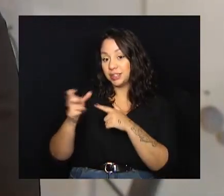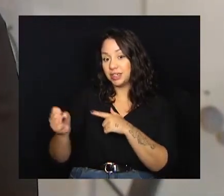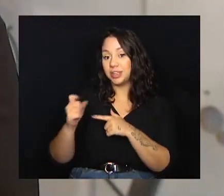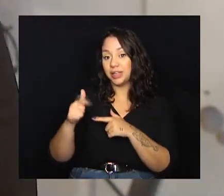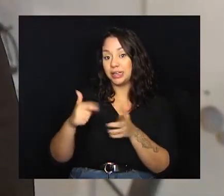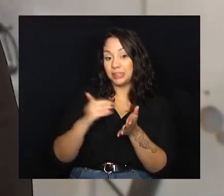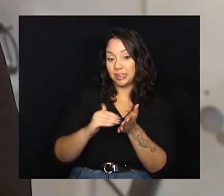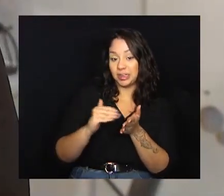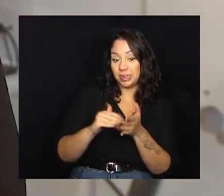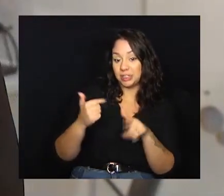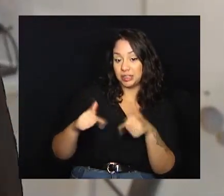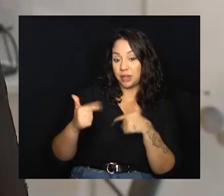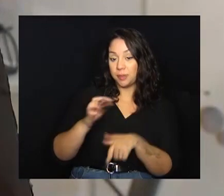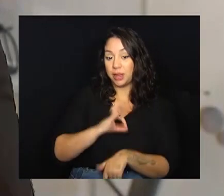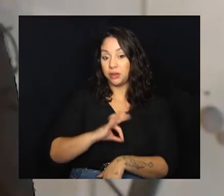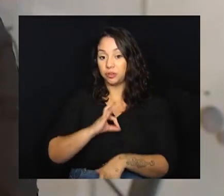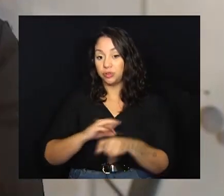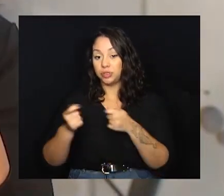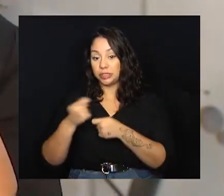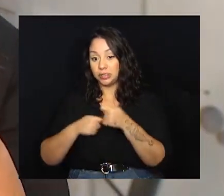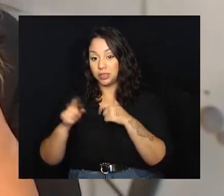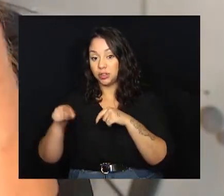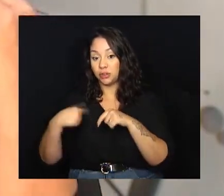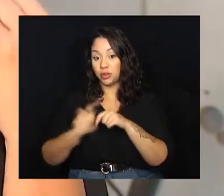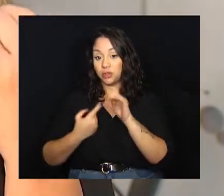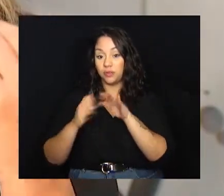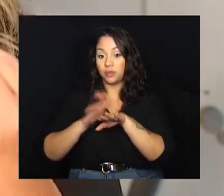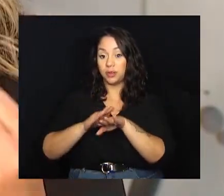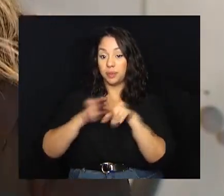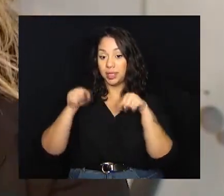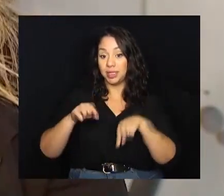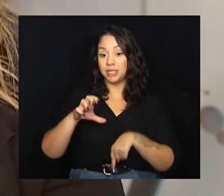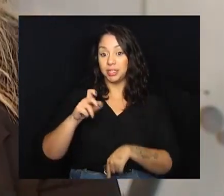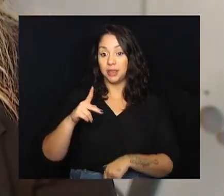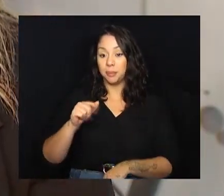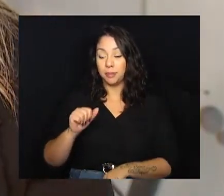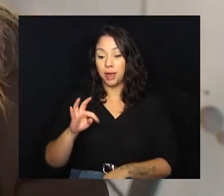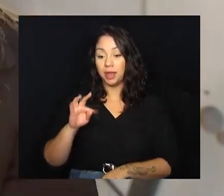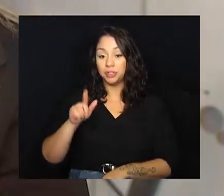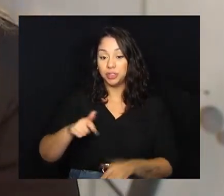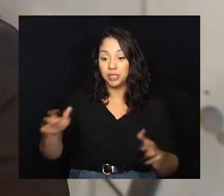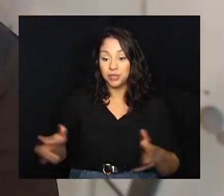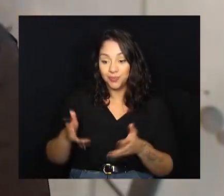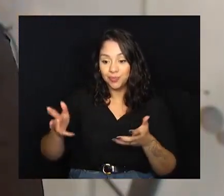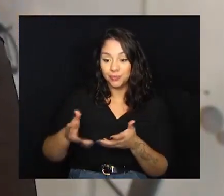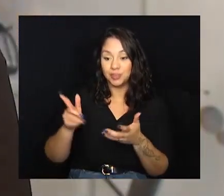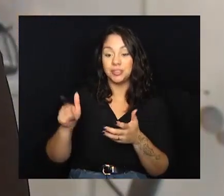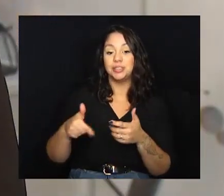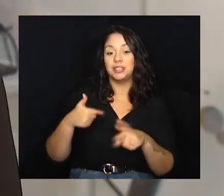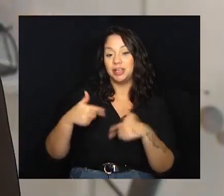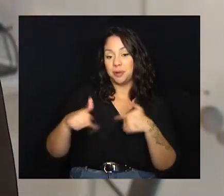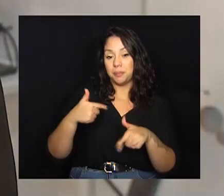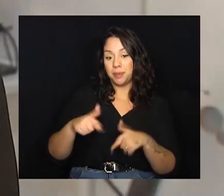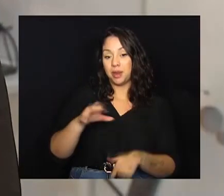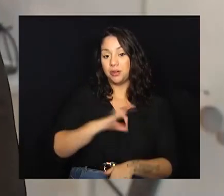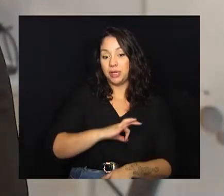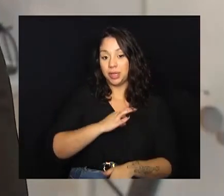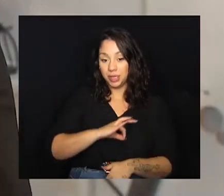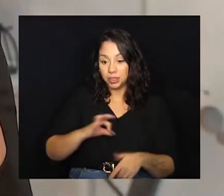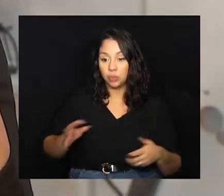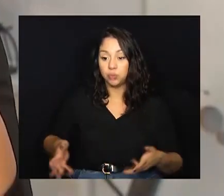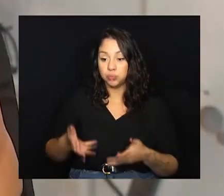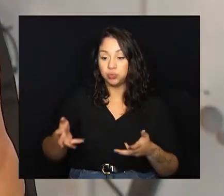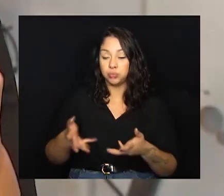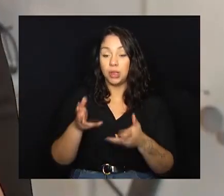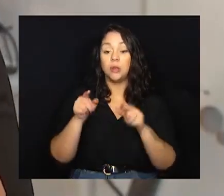que a gente opera que através do cpat O Vencedor ele vem é com fomento da geração de trabalho e renda com isso a